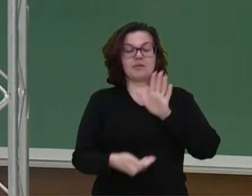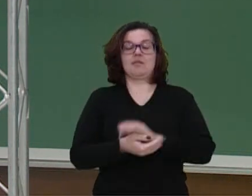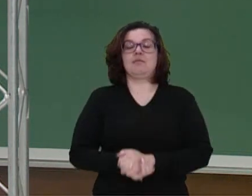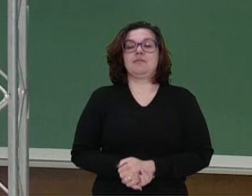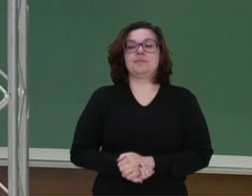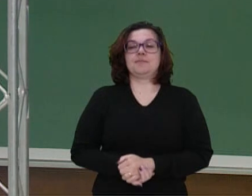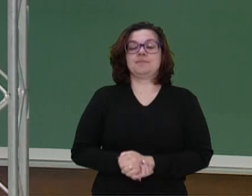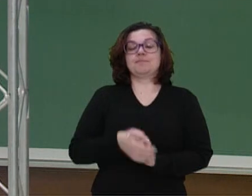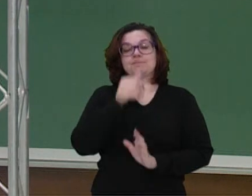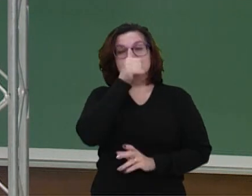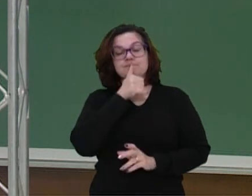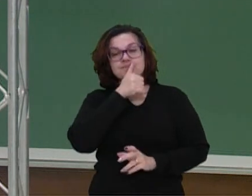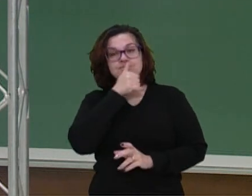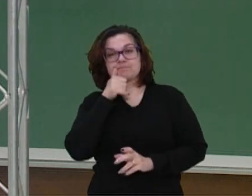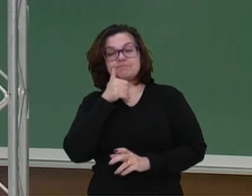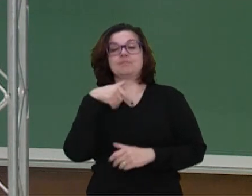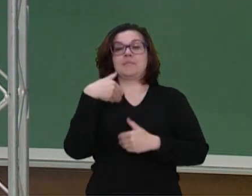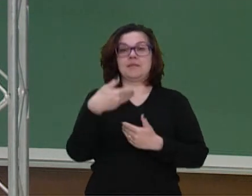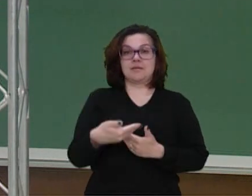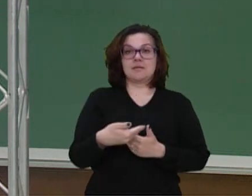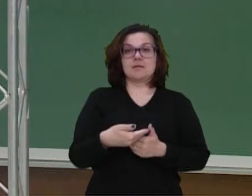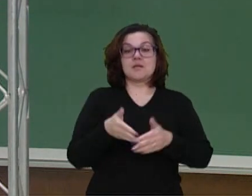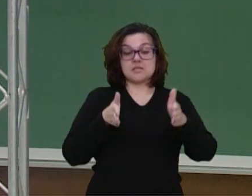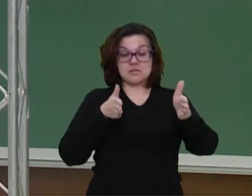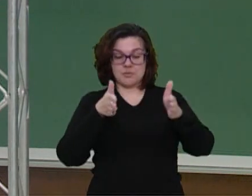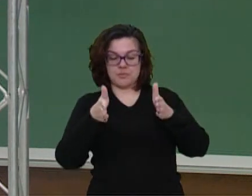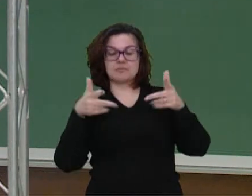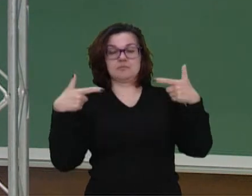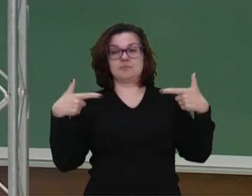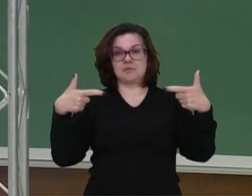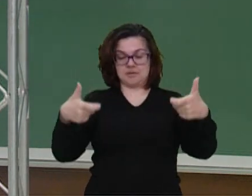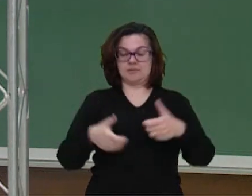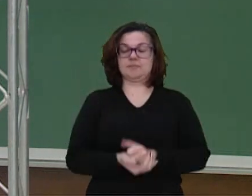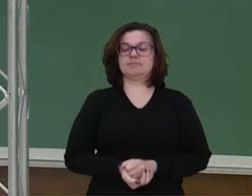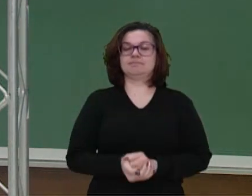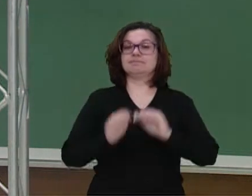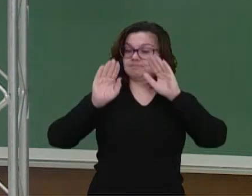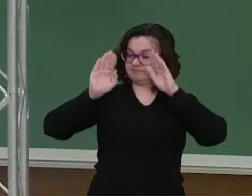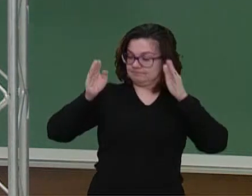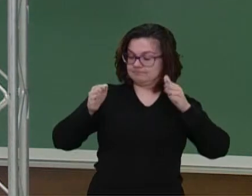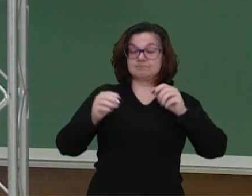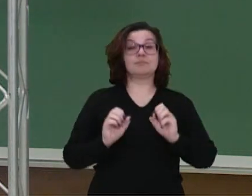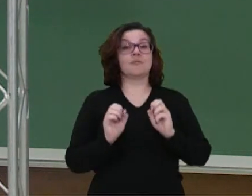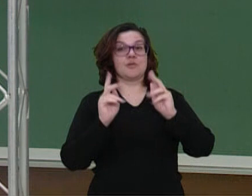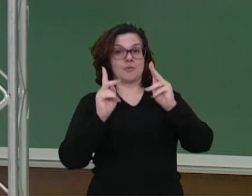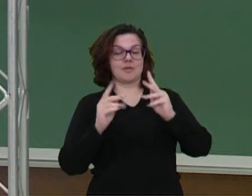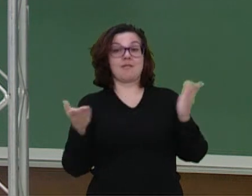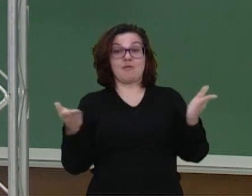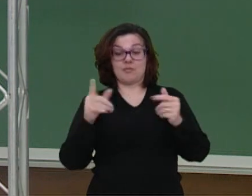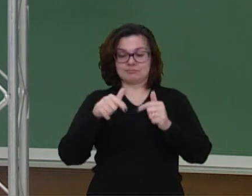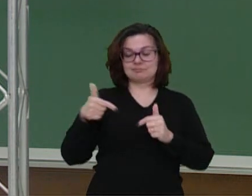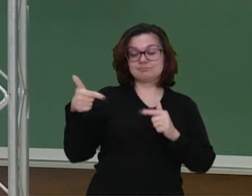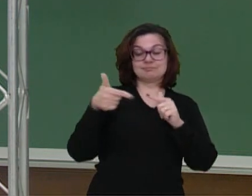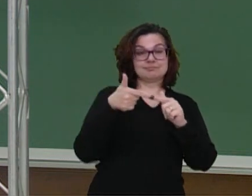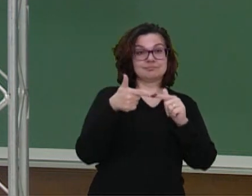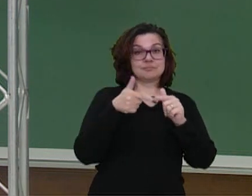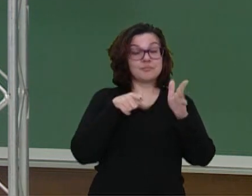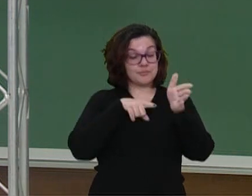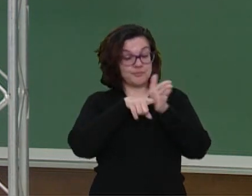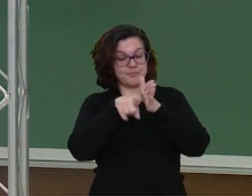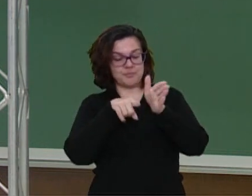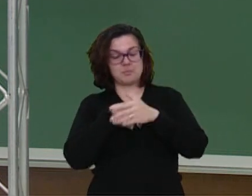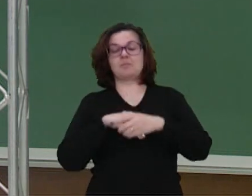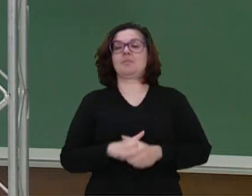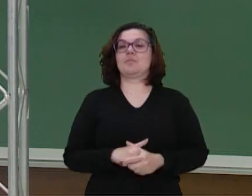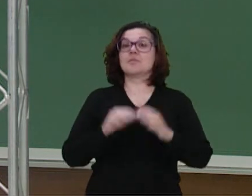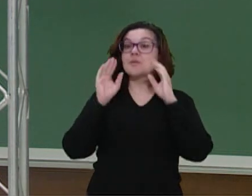derivamos desses regimes bastante duros do período entre guerras. Ok, vamos analisar essa próxima questão nesse